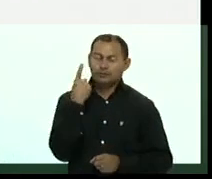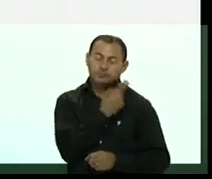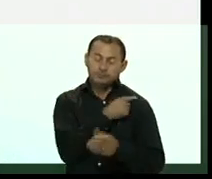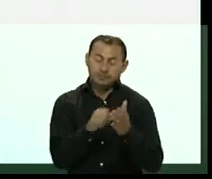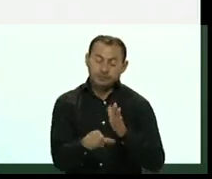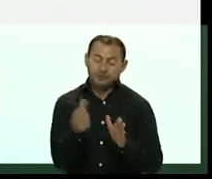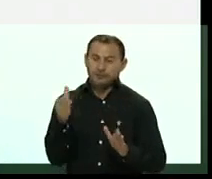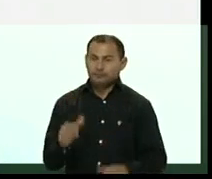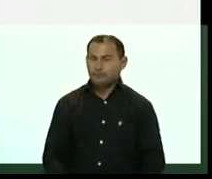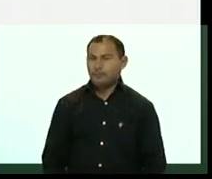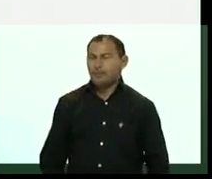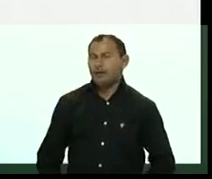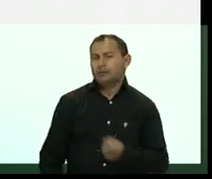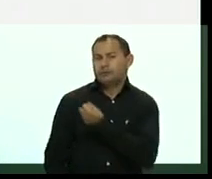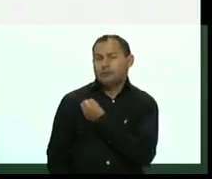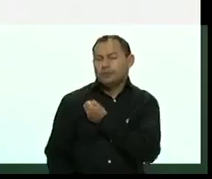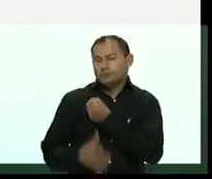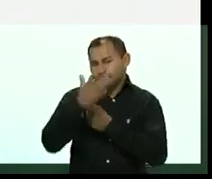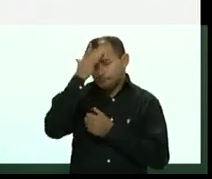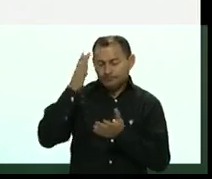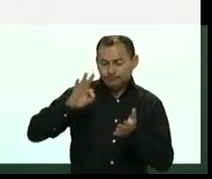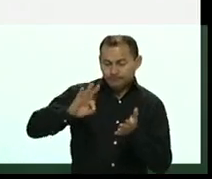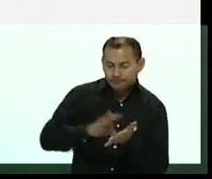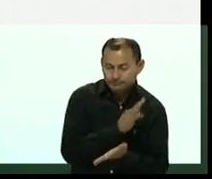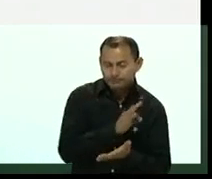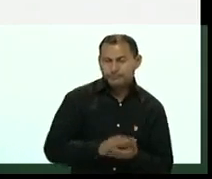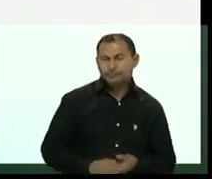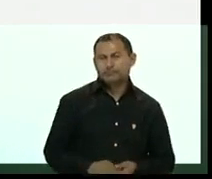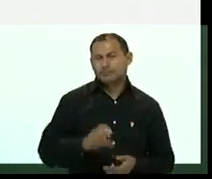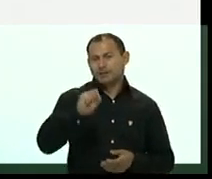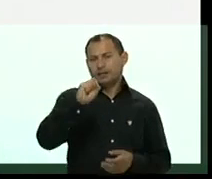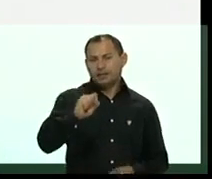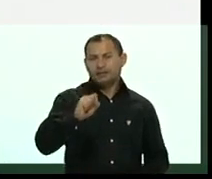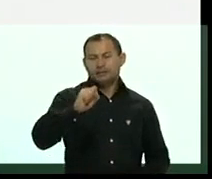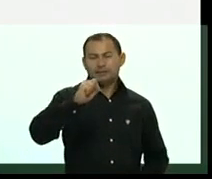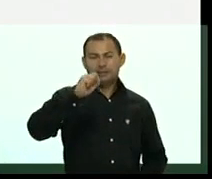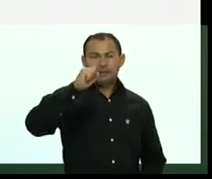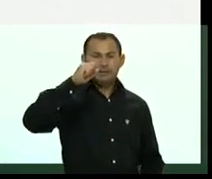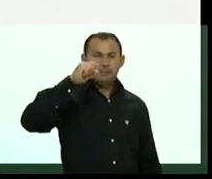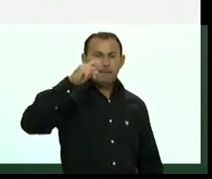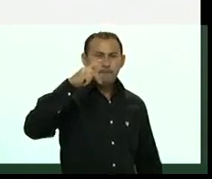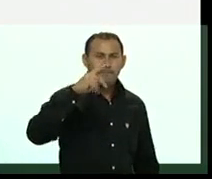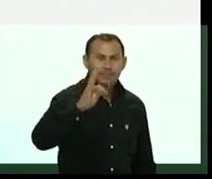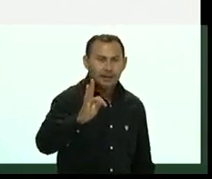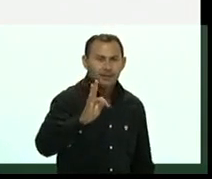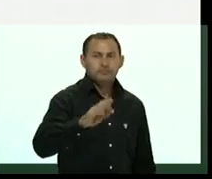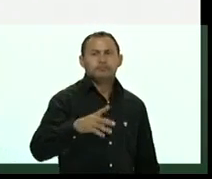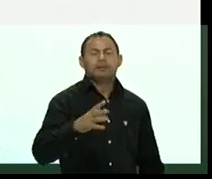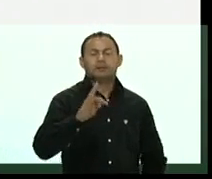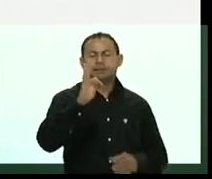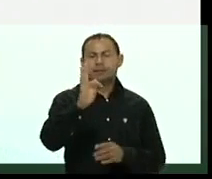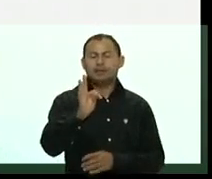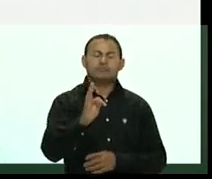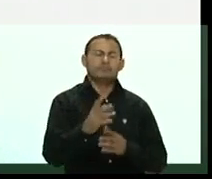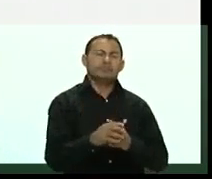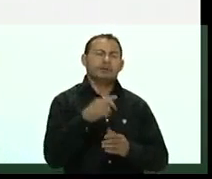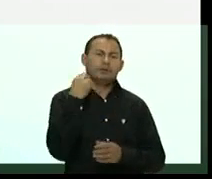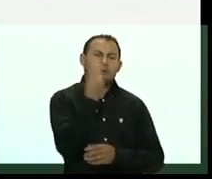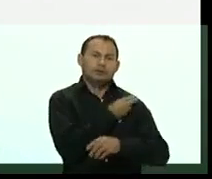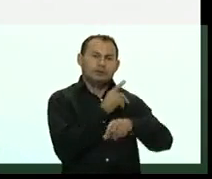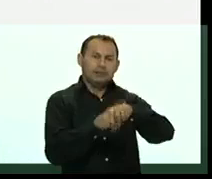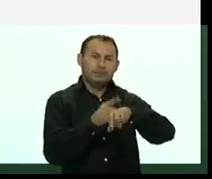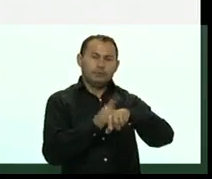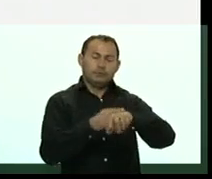chamar o número de assinantes, nós vamos chamar de ST. E esse T está em função do nosso